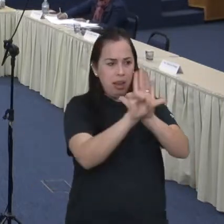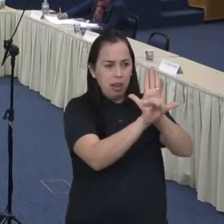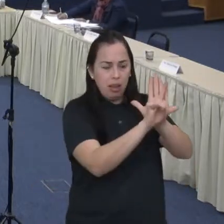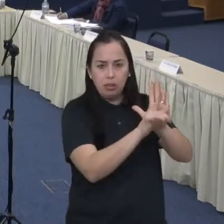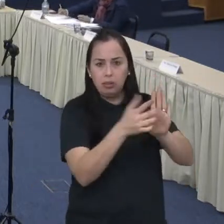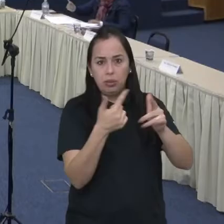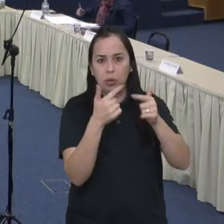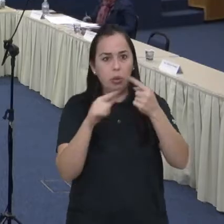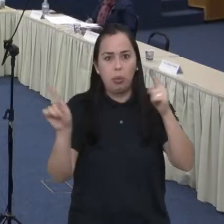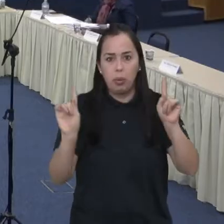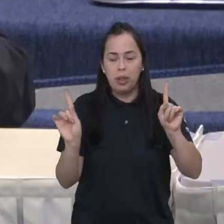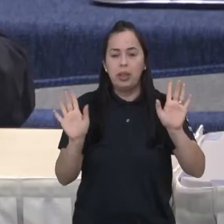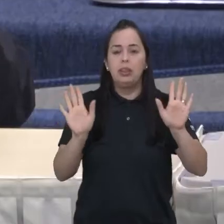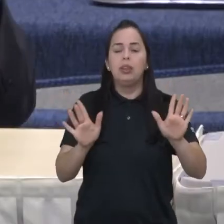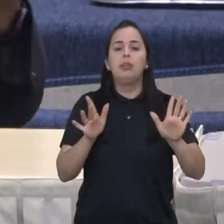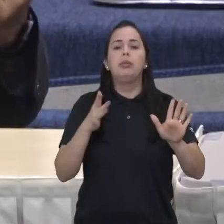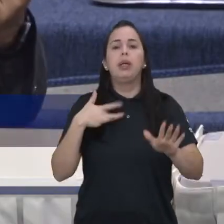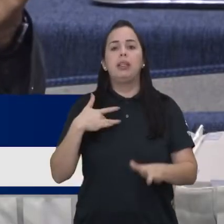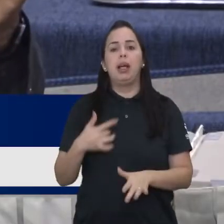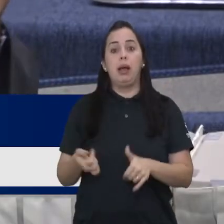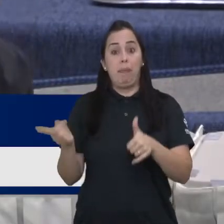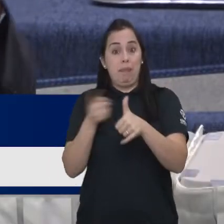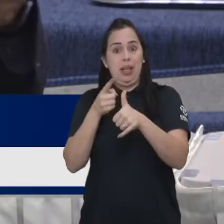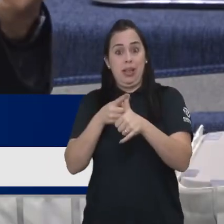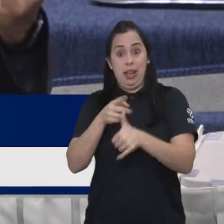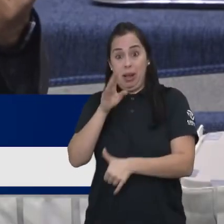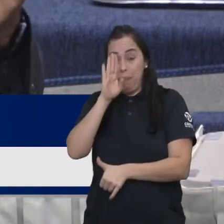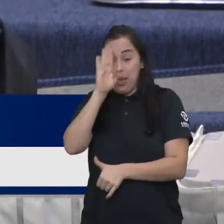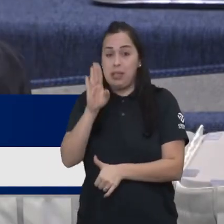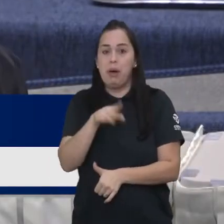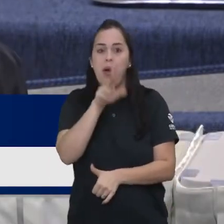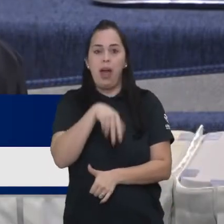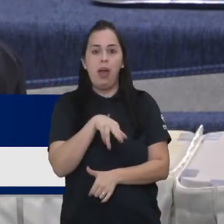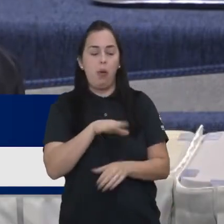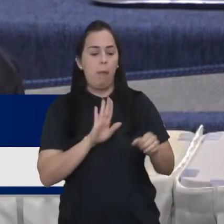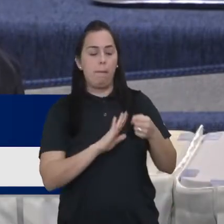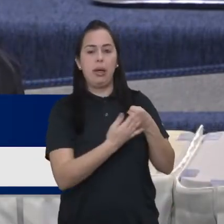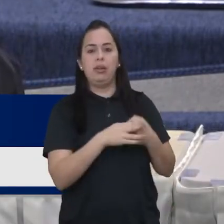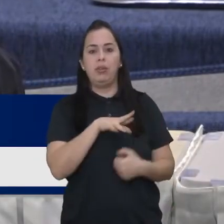Eu desconheço, não sei, porque a prioridade de um, que deveria ser Rio Cumprido,